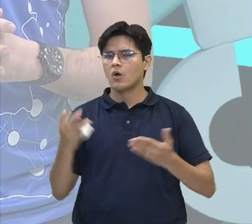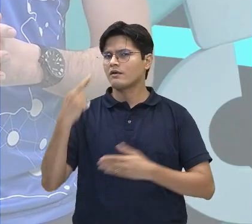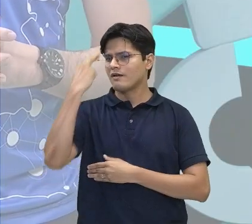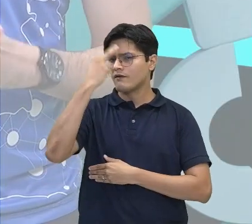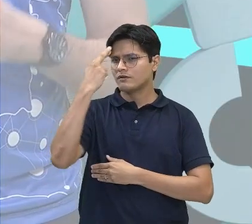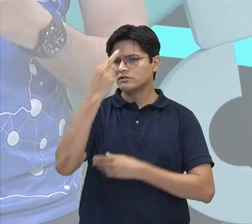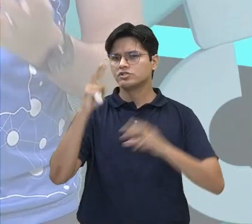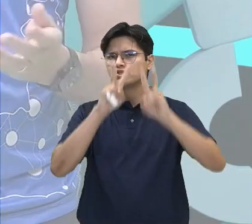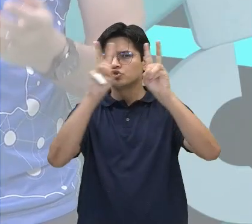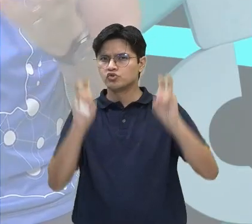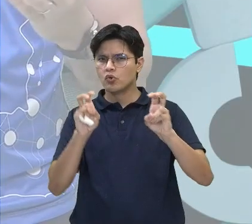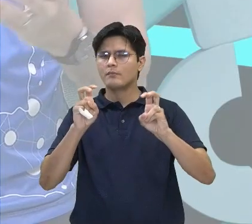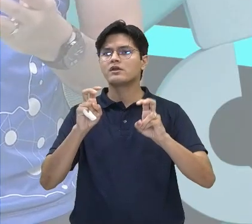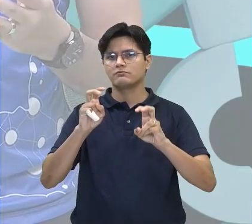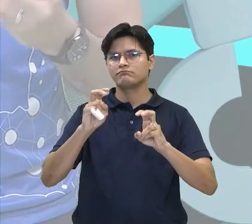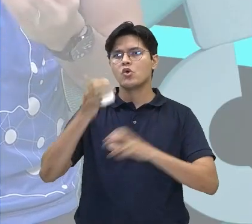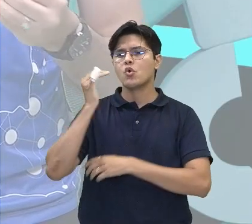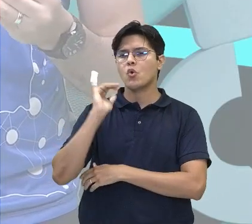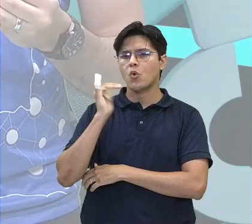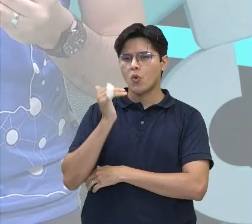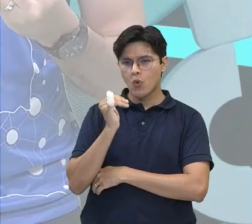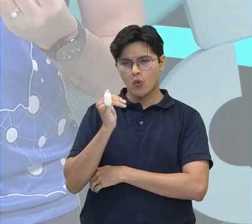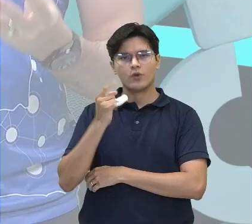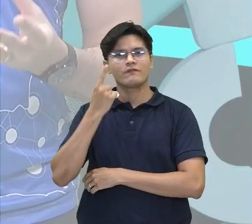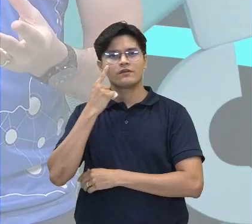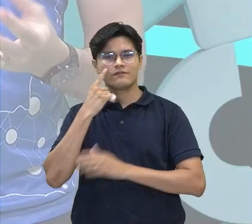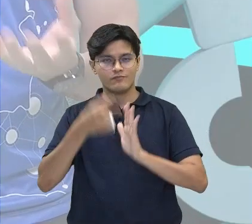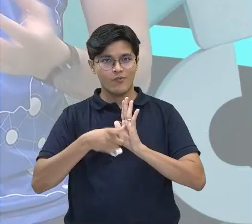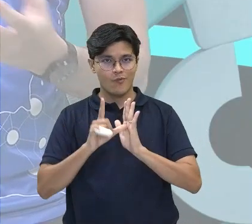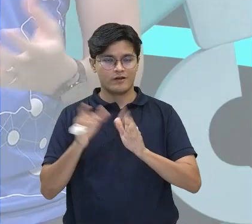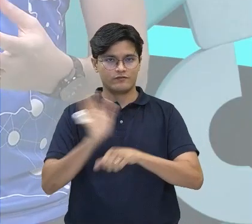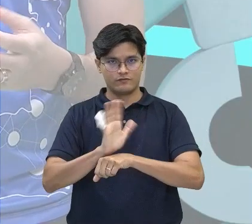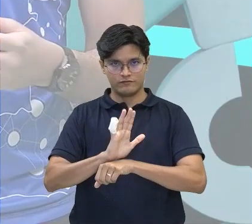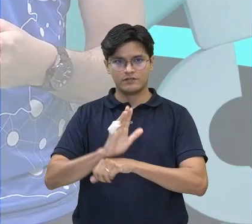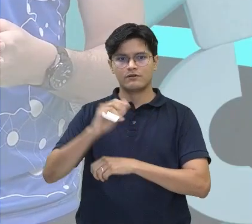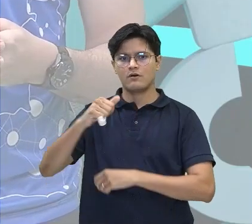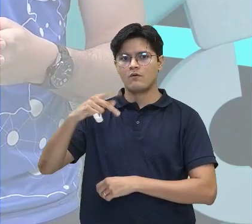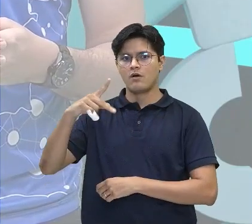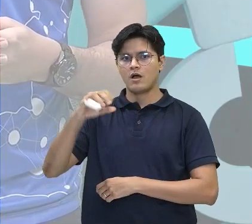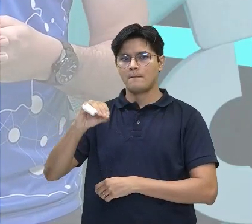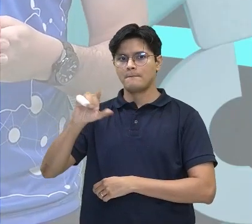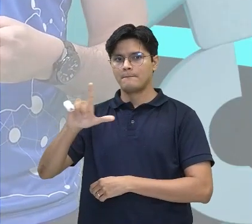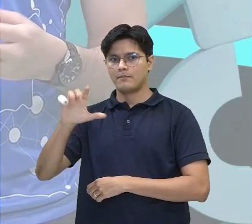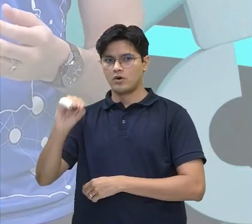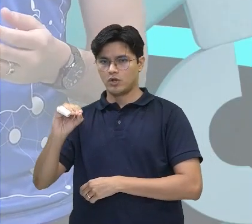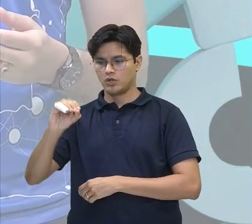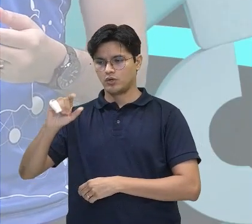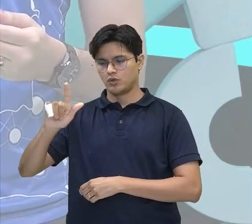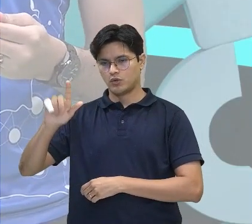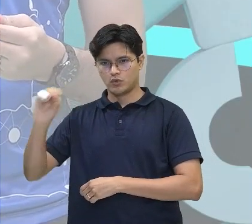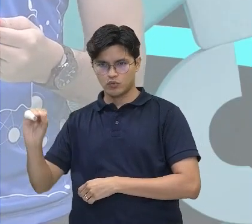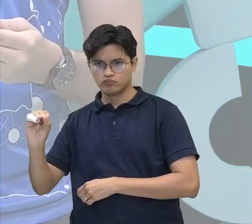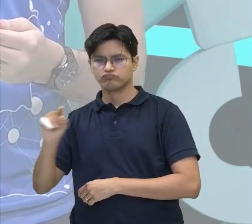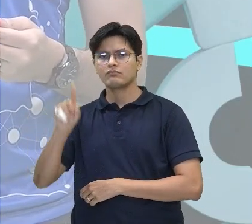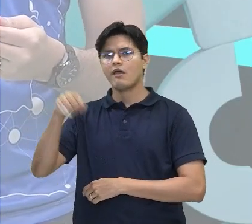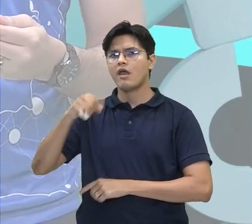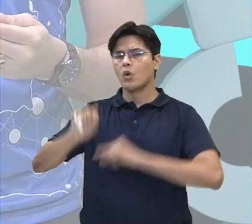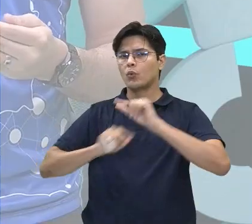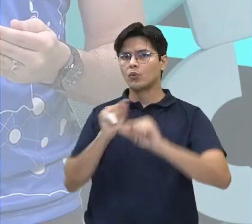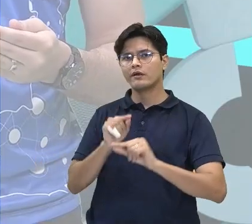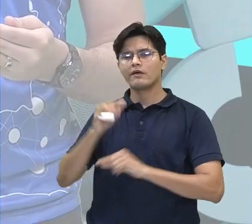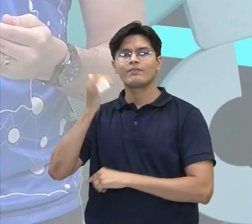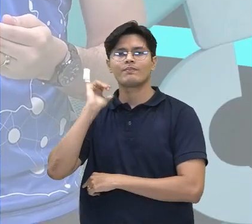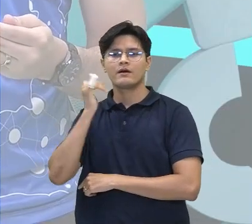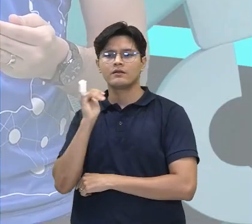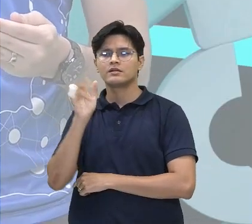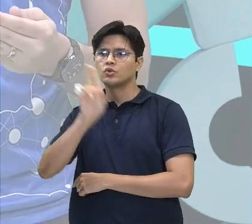um apólogo. Como eu falei para vocês, o apólogo é essa narrativa, também pode ser feito em formas de versos, que geralmente utiliza personagens